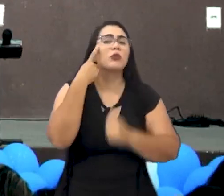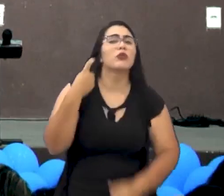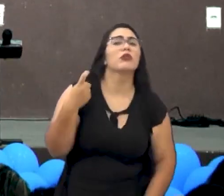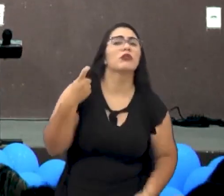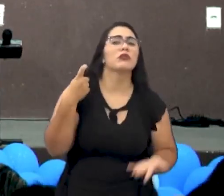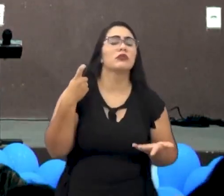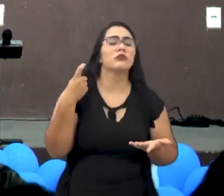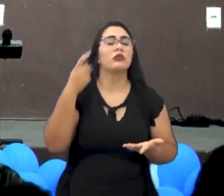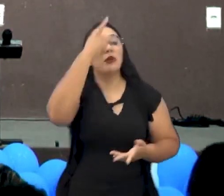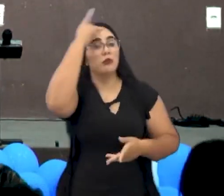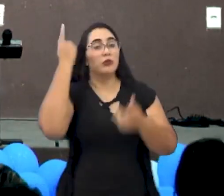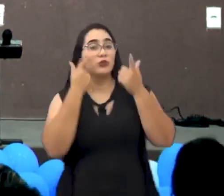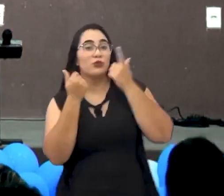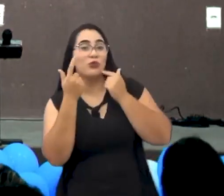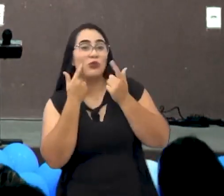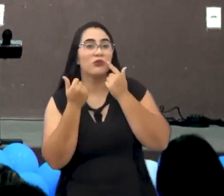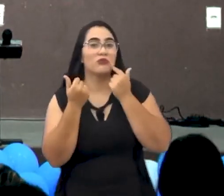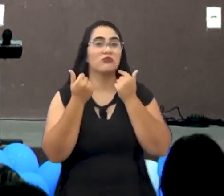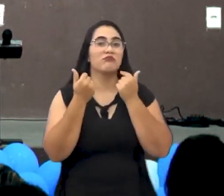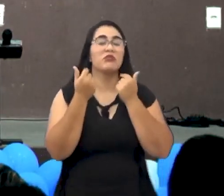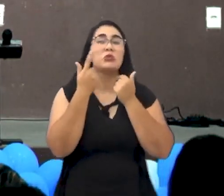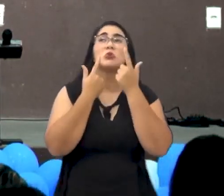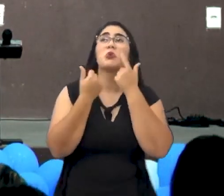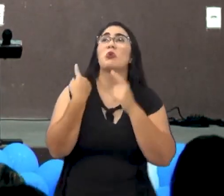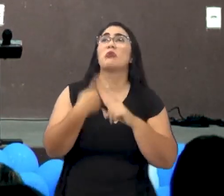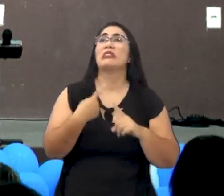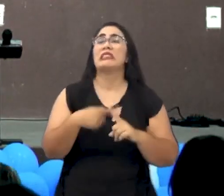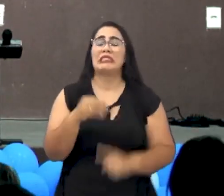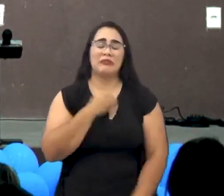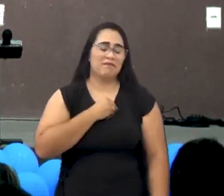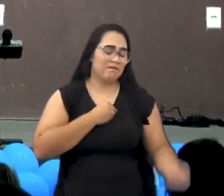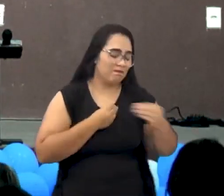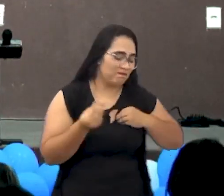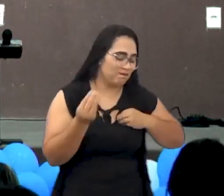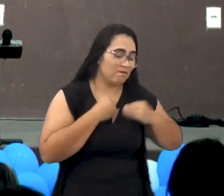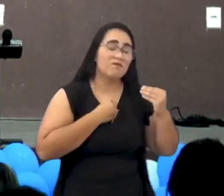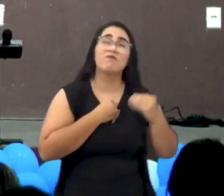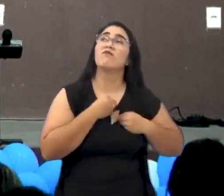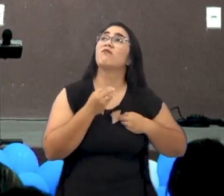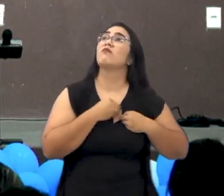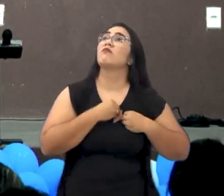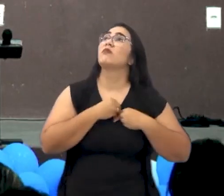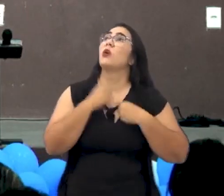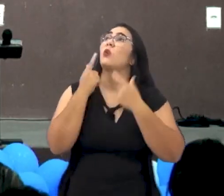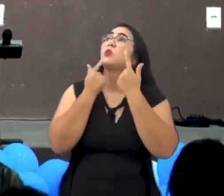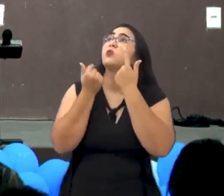choram. Eles choram pela sua miséria. Eles pranteiam.